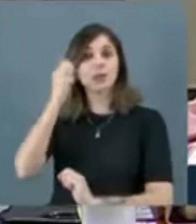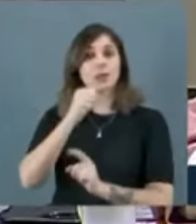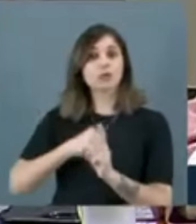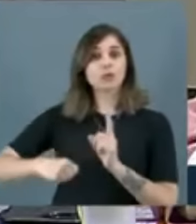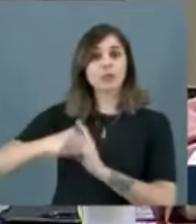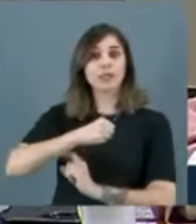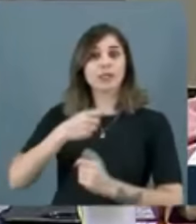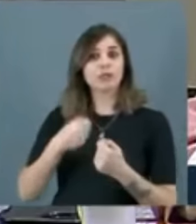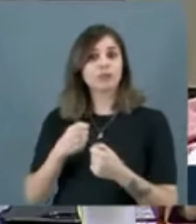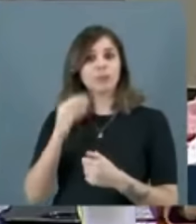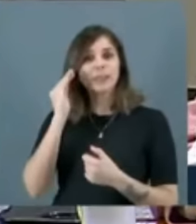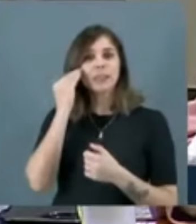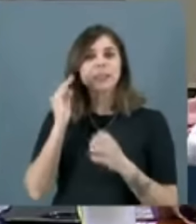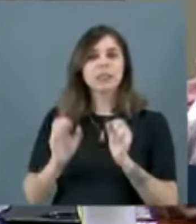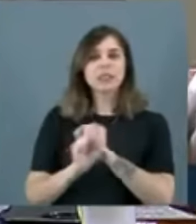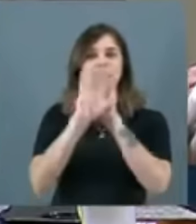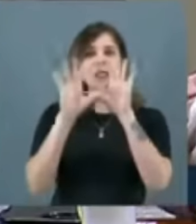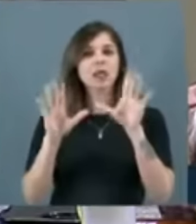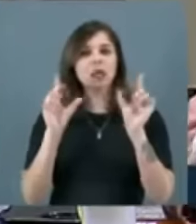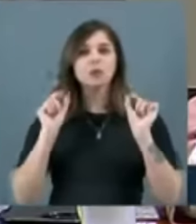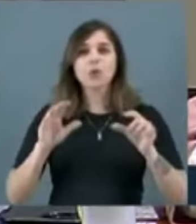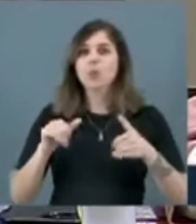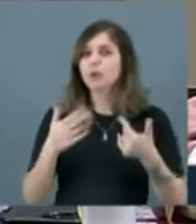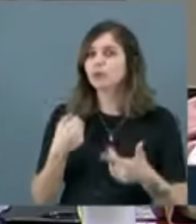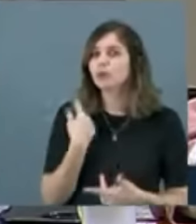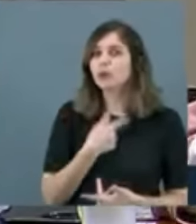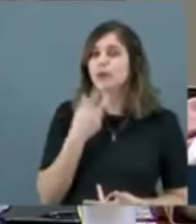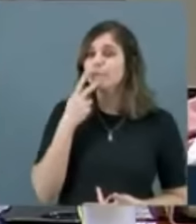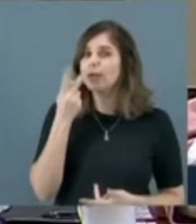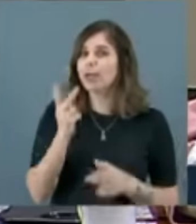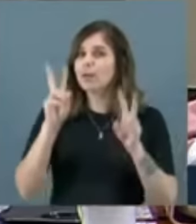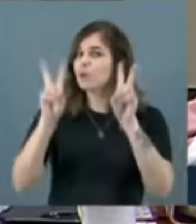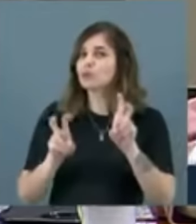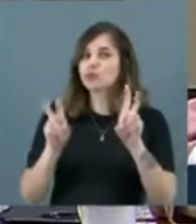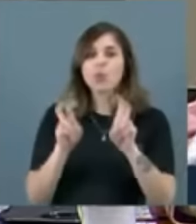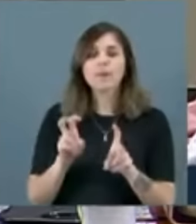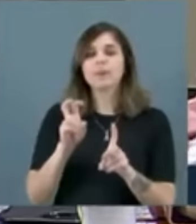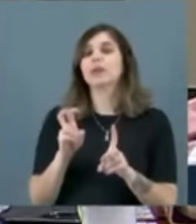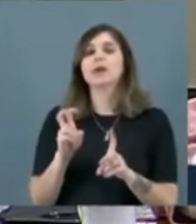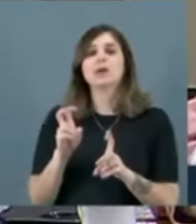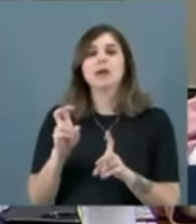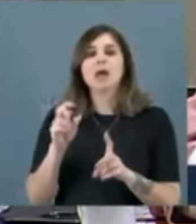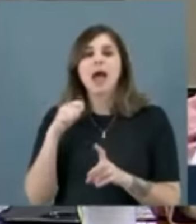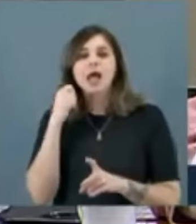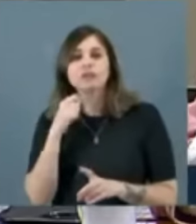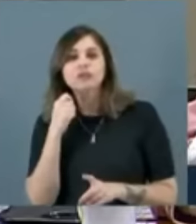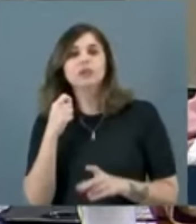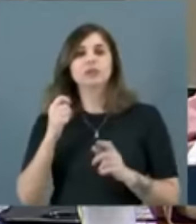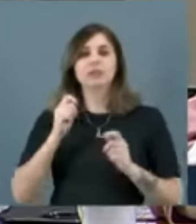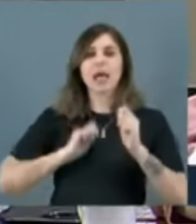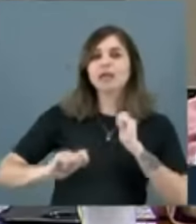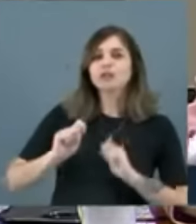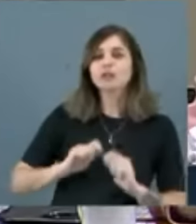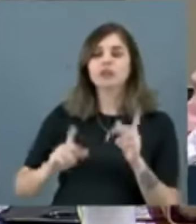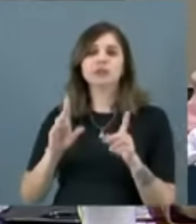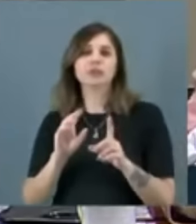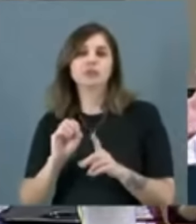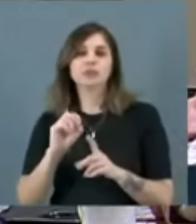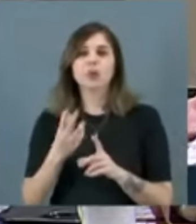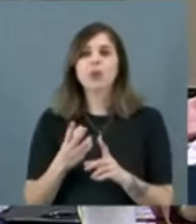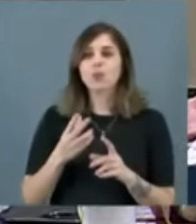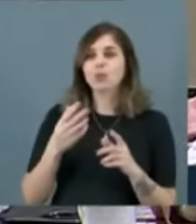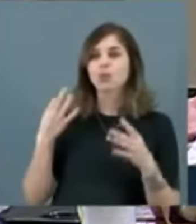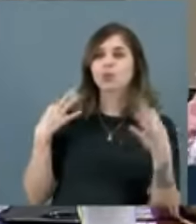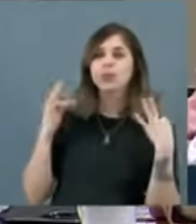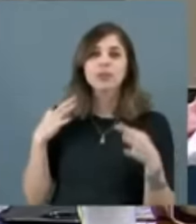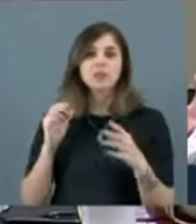um entendimento de que quando falamos de um artista, um evento de arte, de esporte, turismo, estamos falando de uma